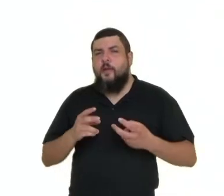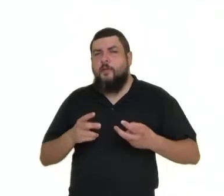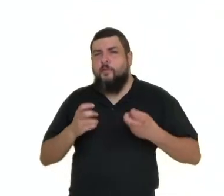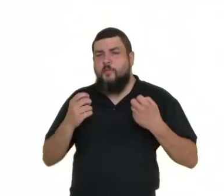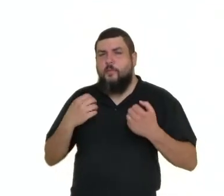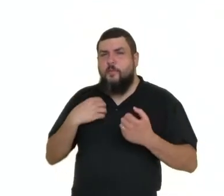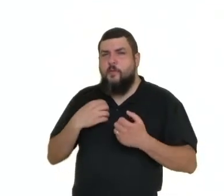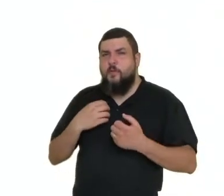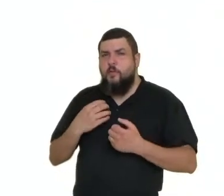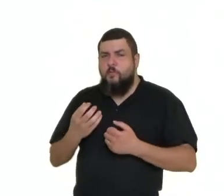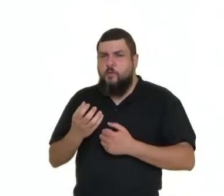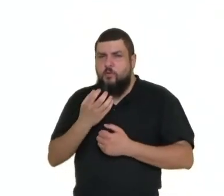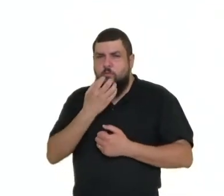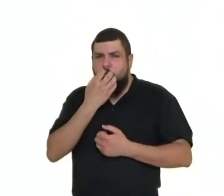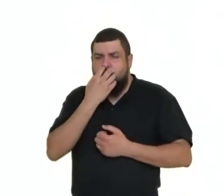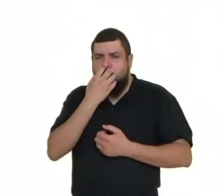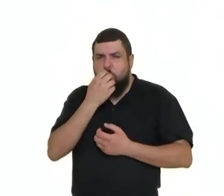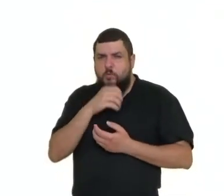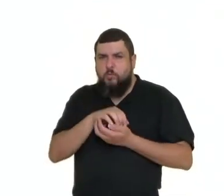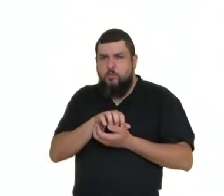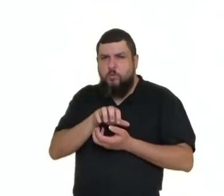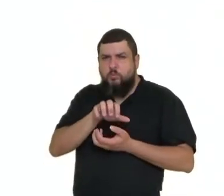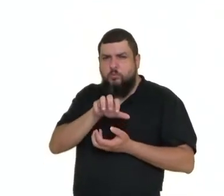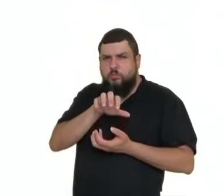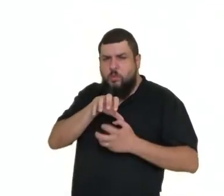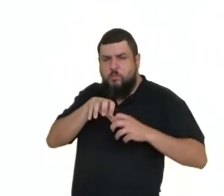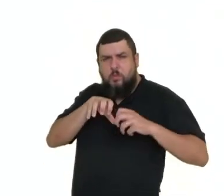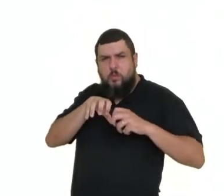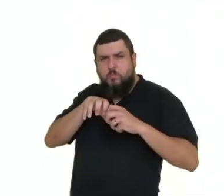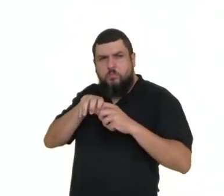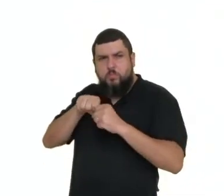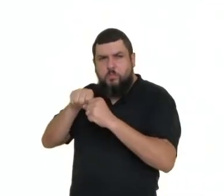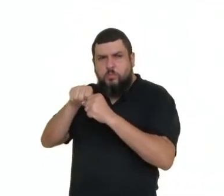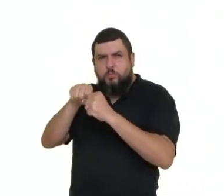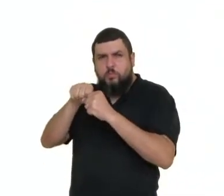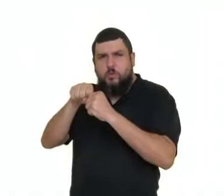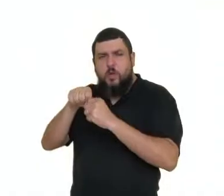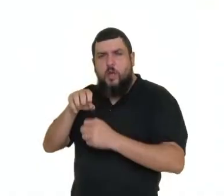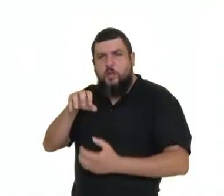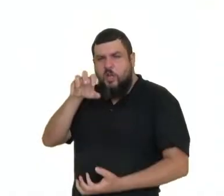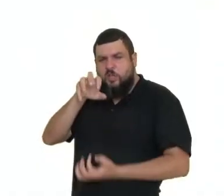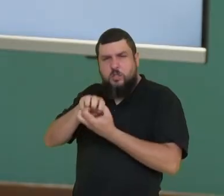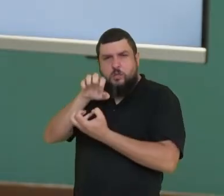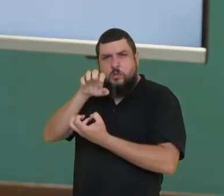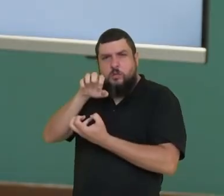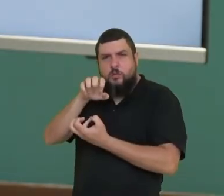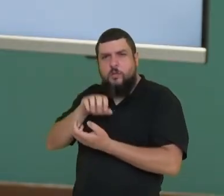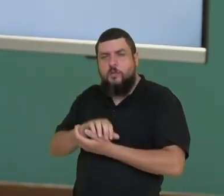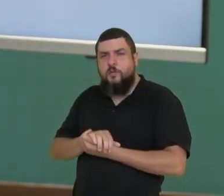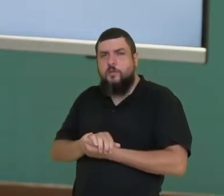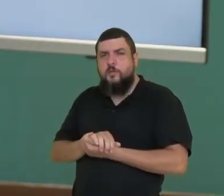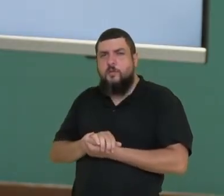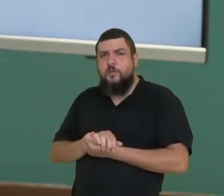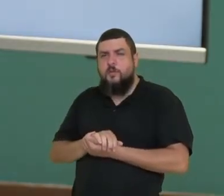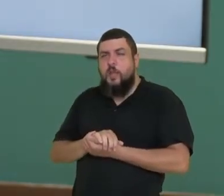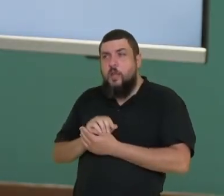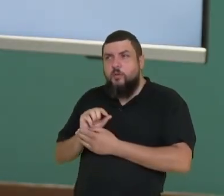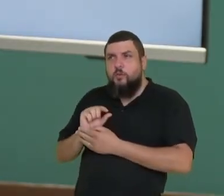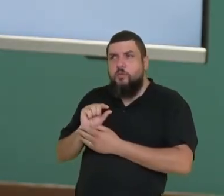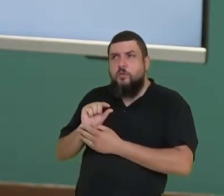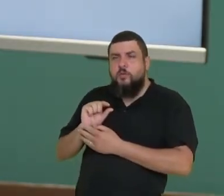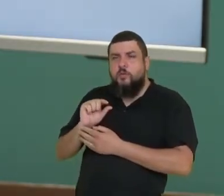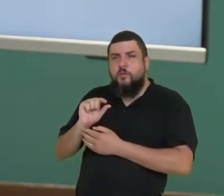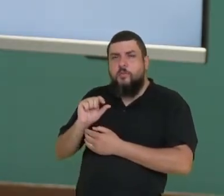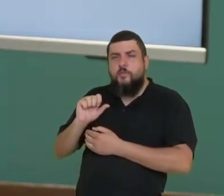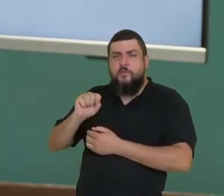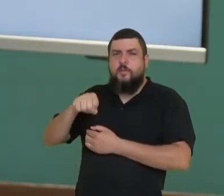a bocanha, o gaturro, né? Ó, bueno, um pouquinho sim. Ou seja, tem medo, né? Demonstra que acaba